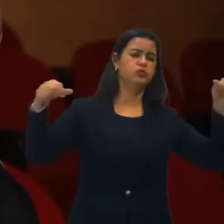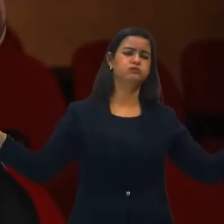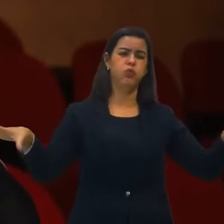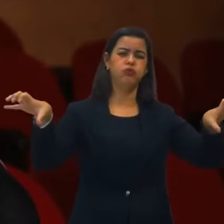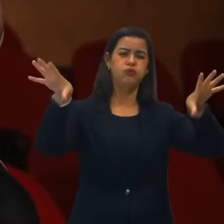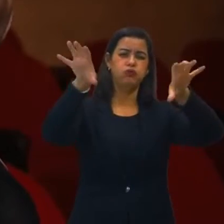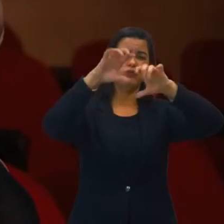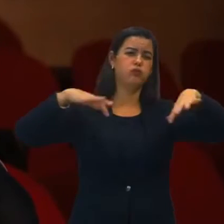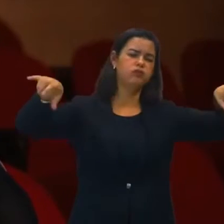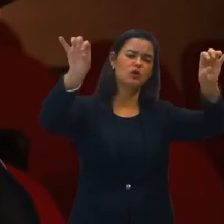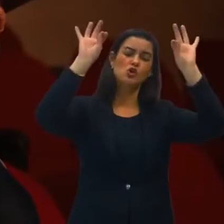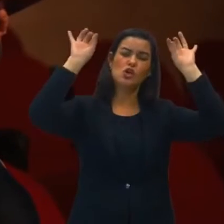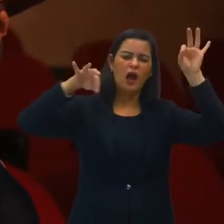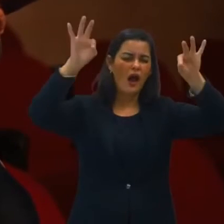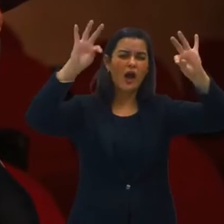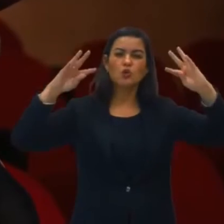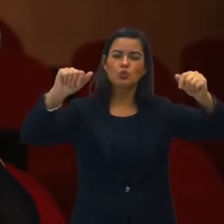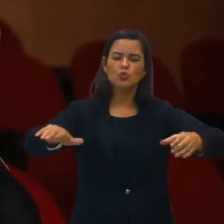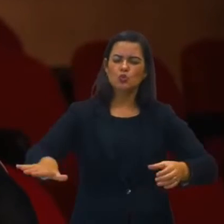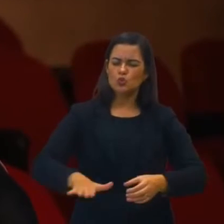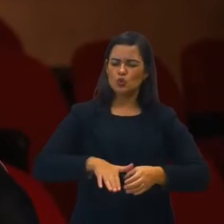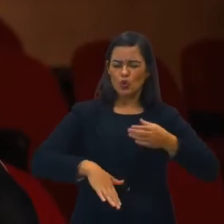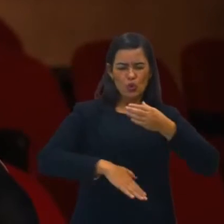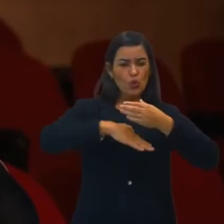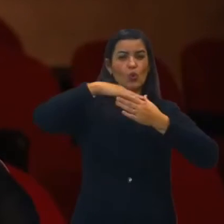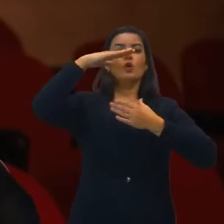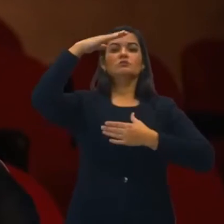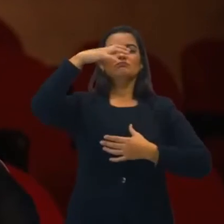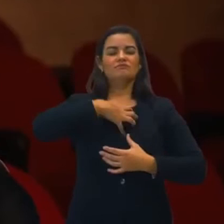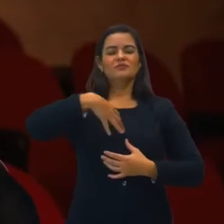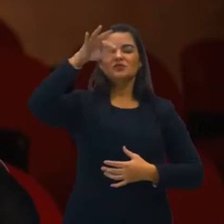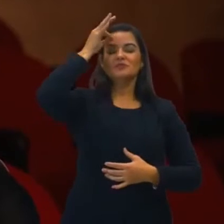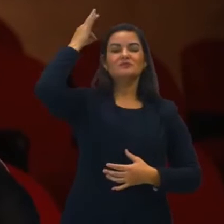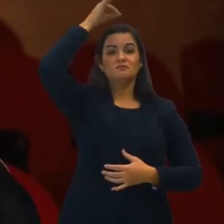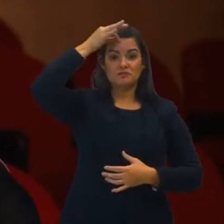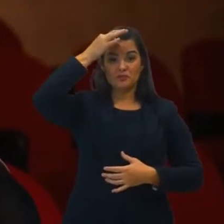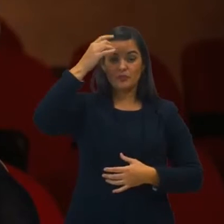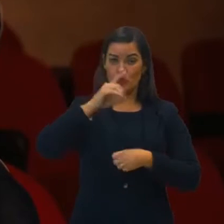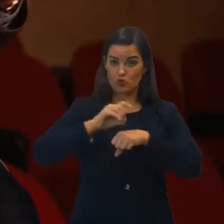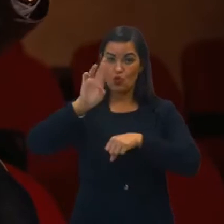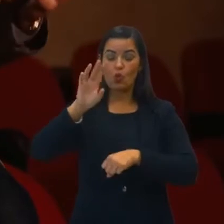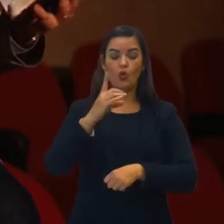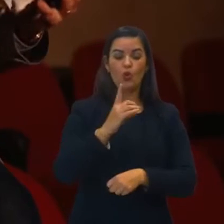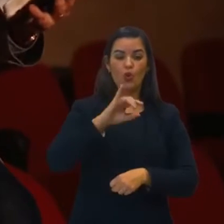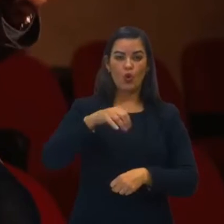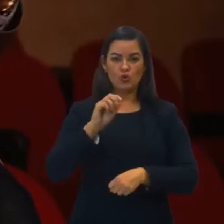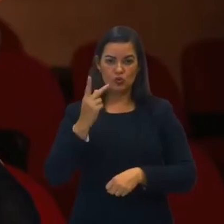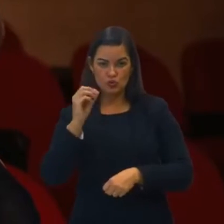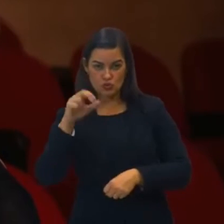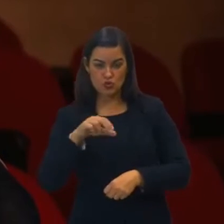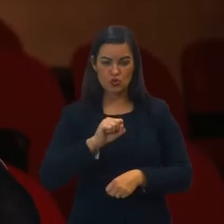e todos ficaram cheios do Espírito Santo. Dr. John Stott disse que antes de enviar a igreja para o